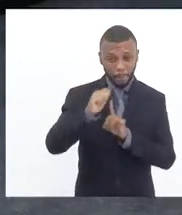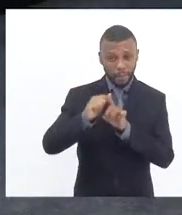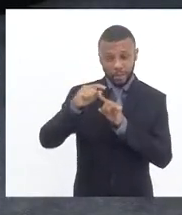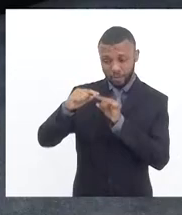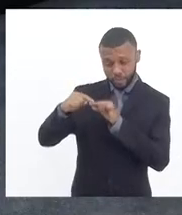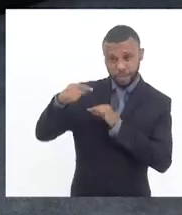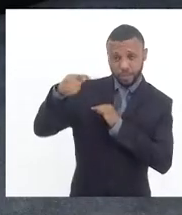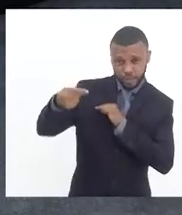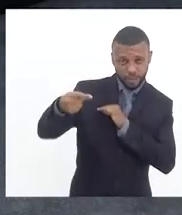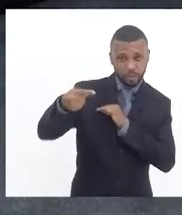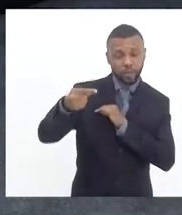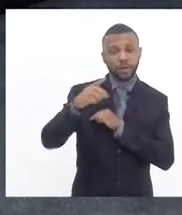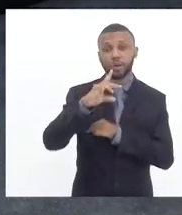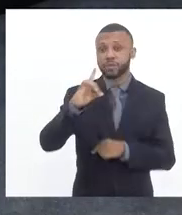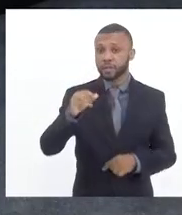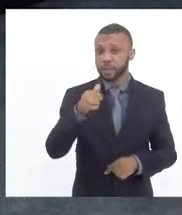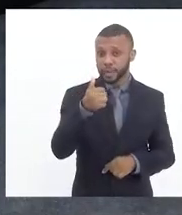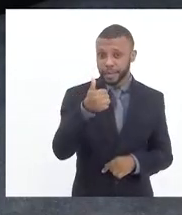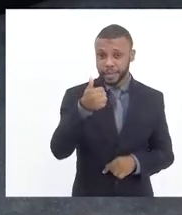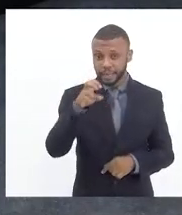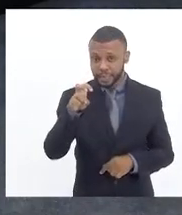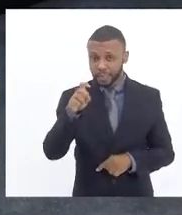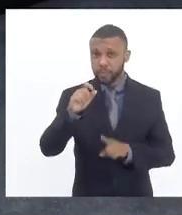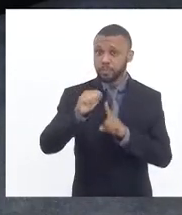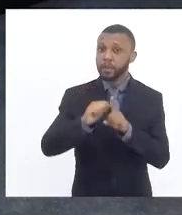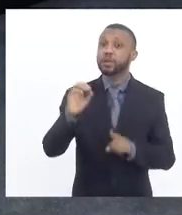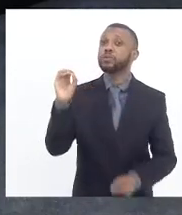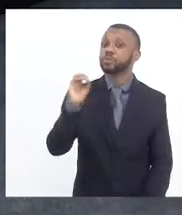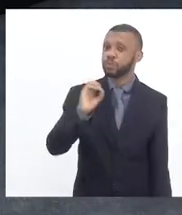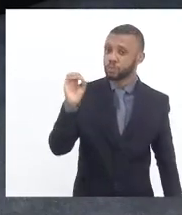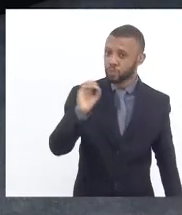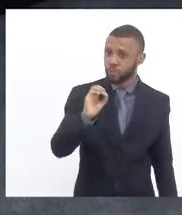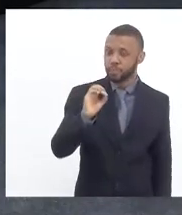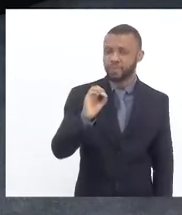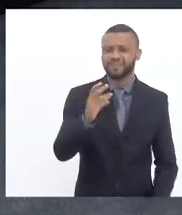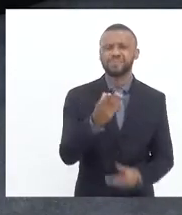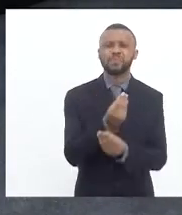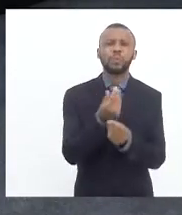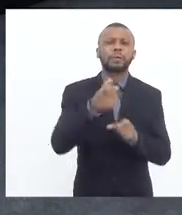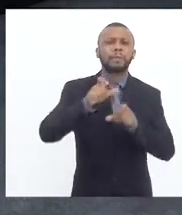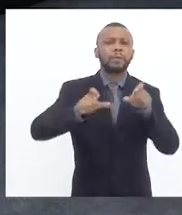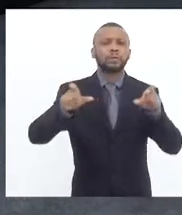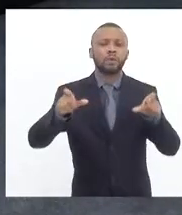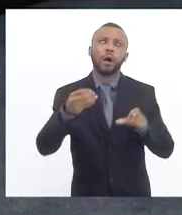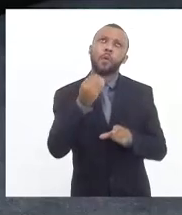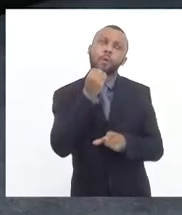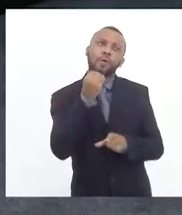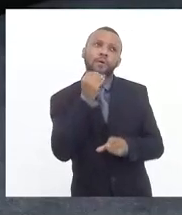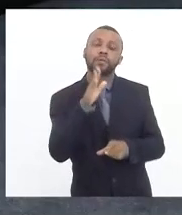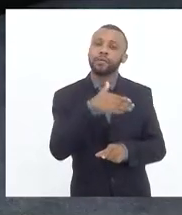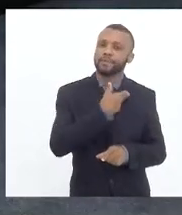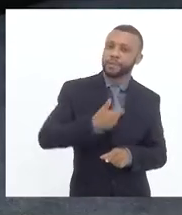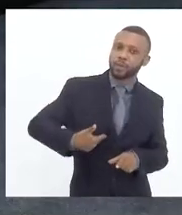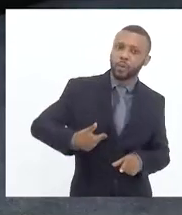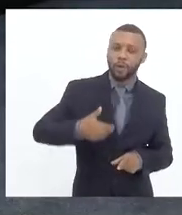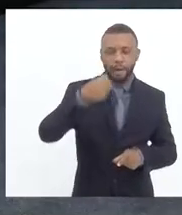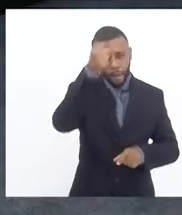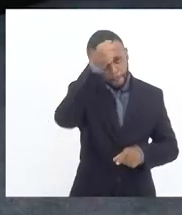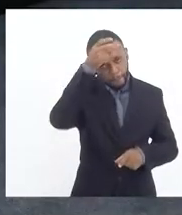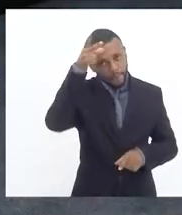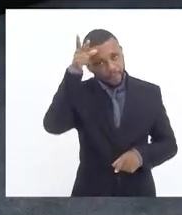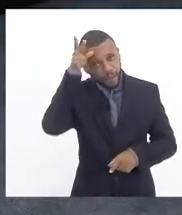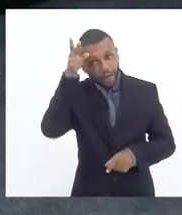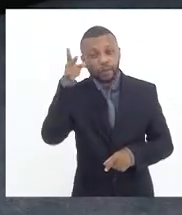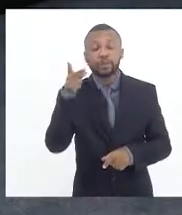mais ou menos então dia 14 no dia quinze de outubro monte de gente inclusive provavelmente Governador Prefeito